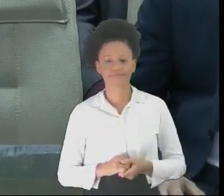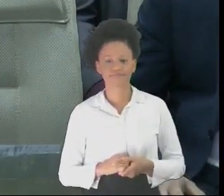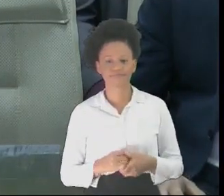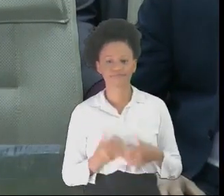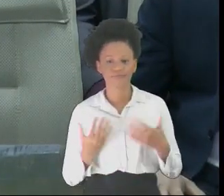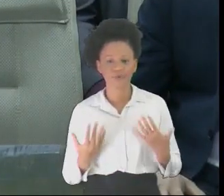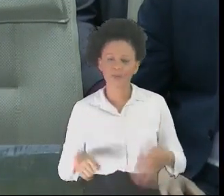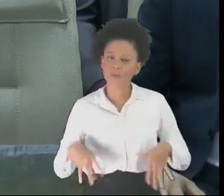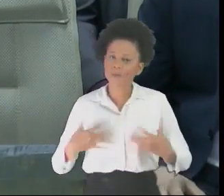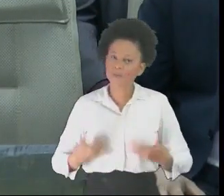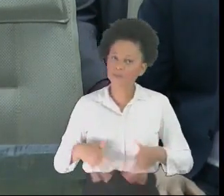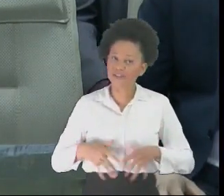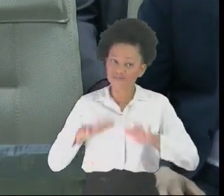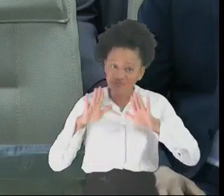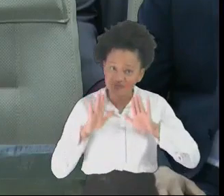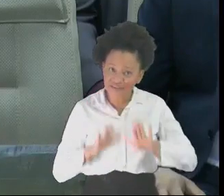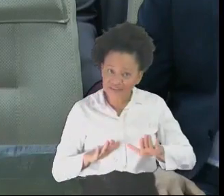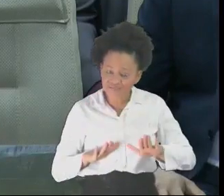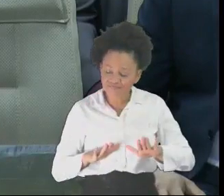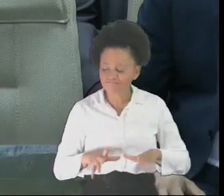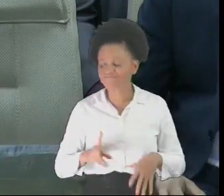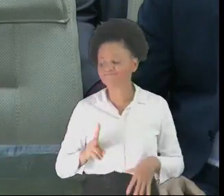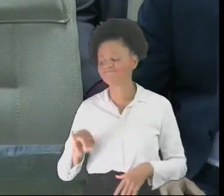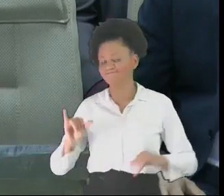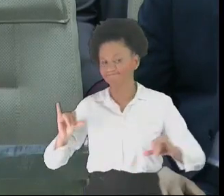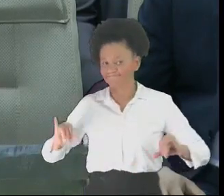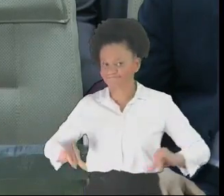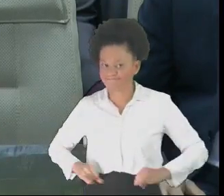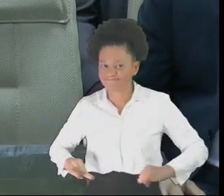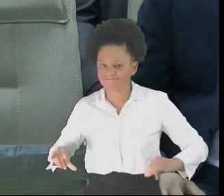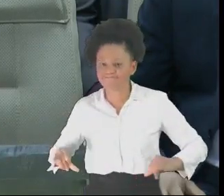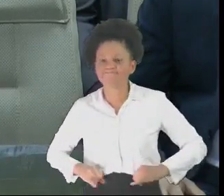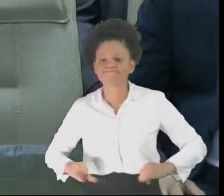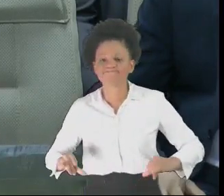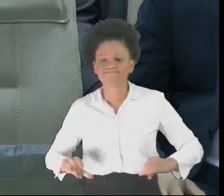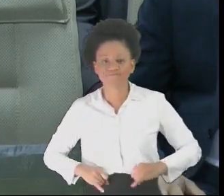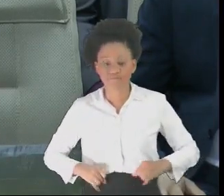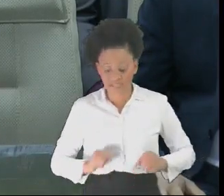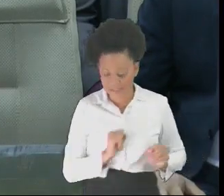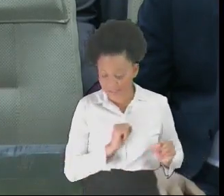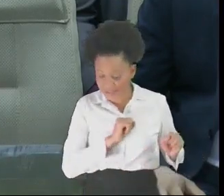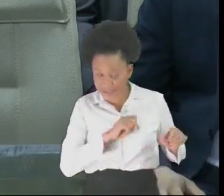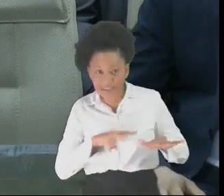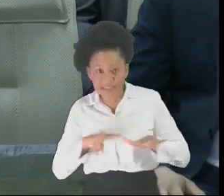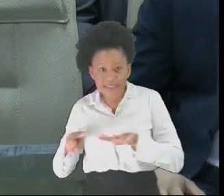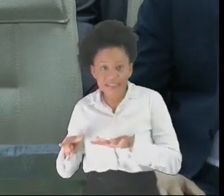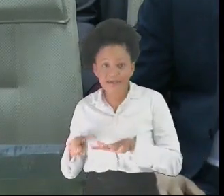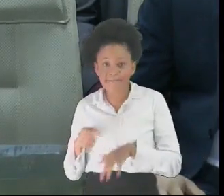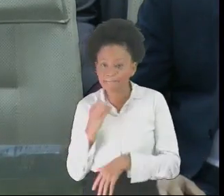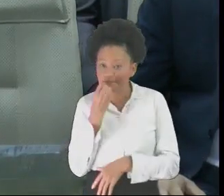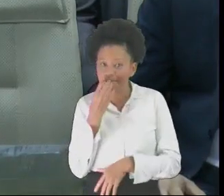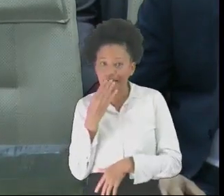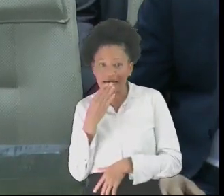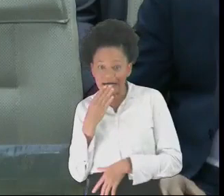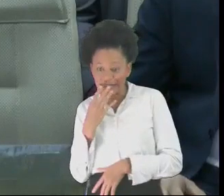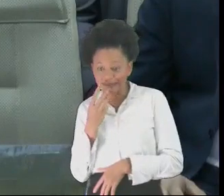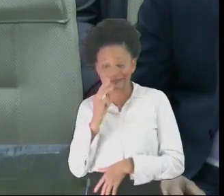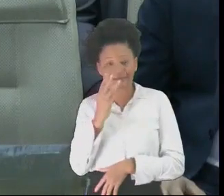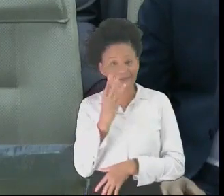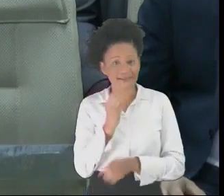Ai daqueles que ficarem, irmãos. Porque a Bíblia diz que no meio da semana tudo vai ser bom até